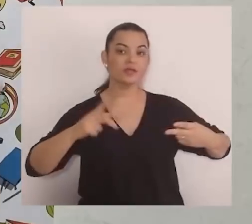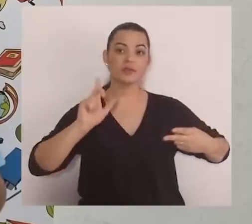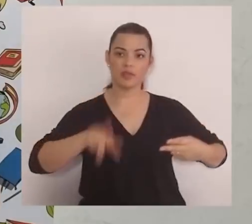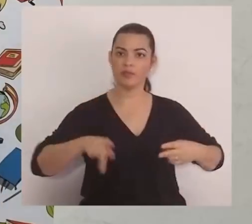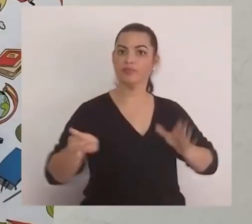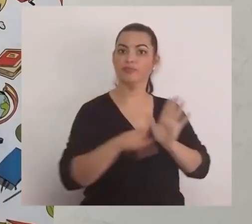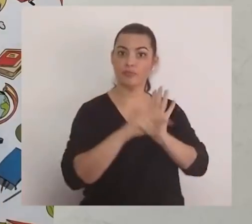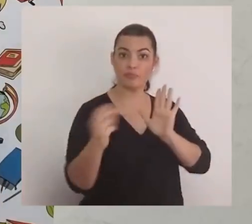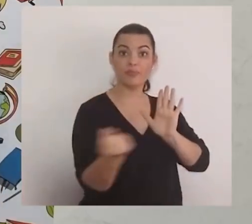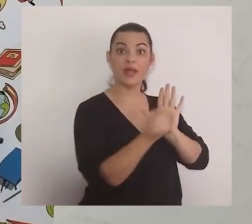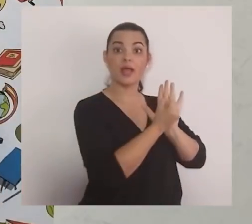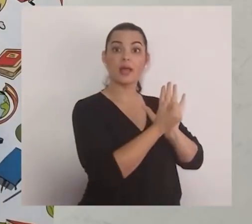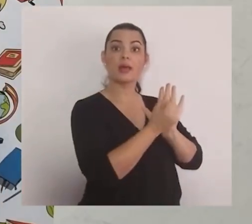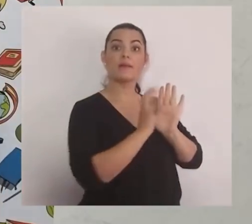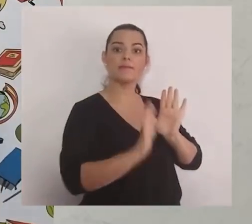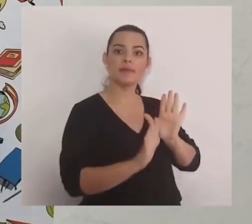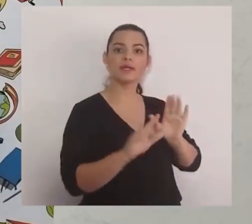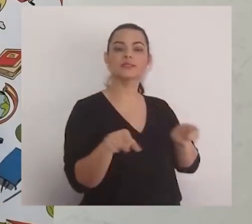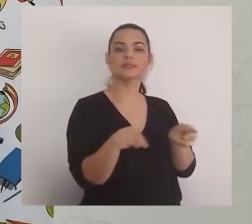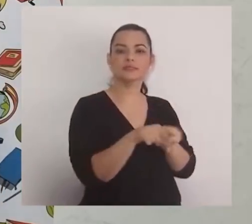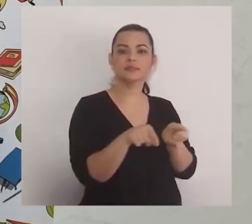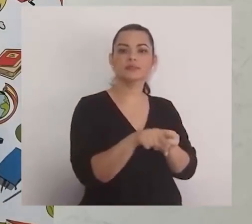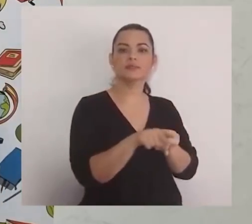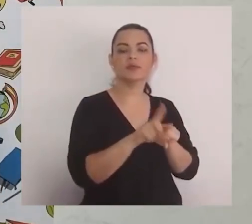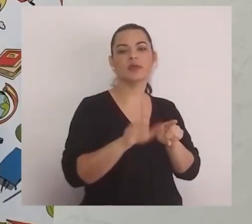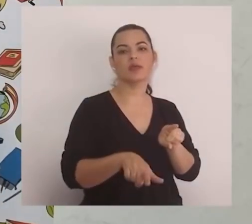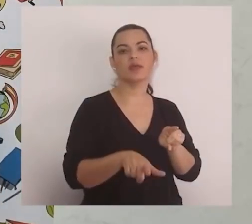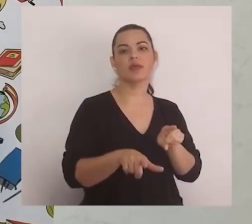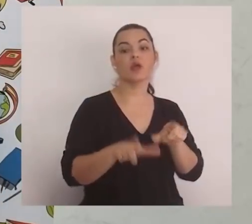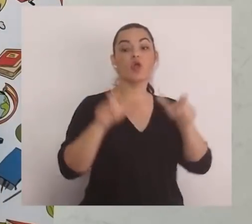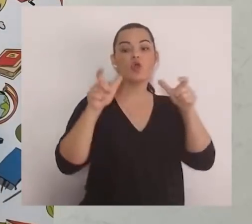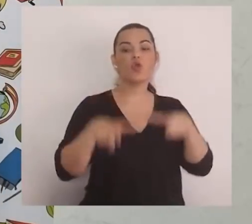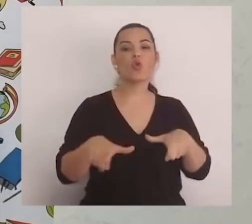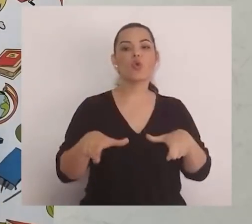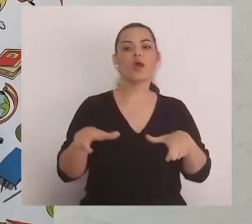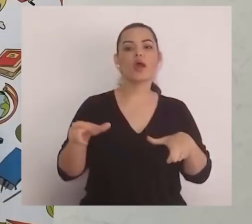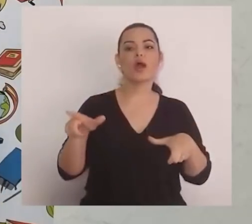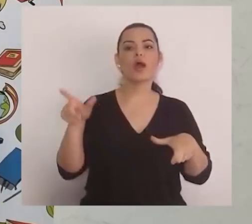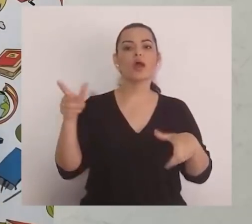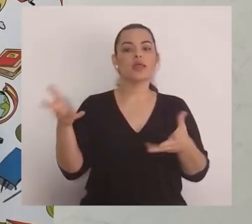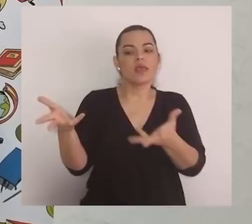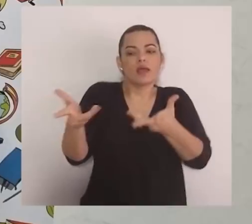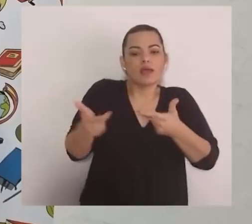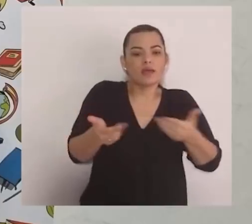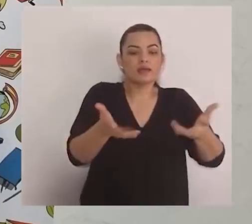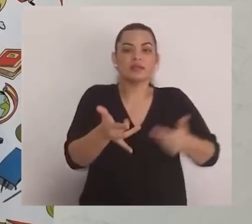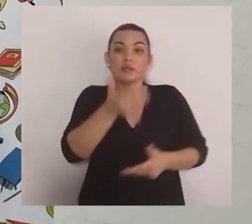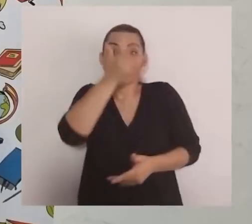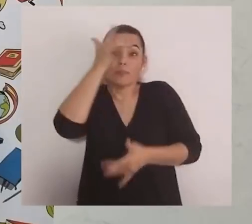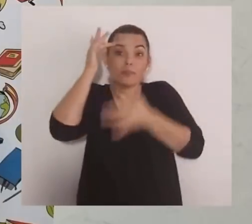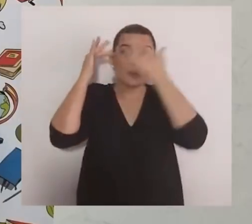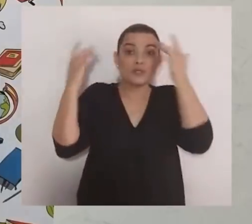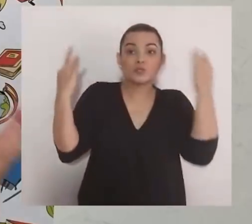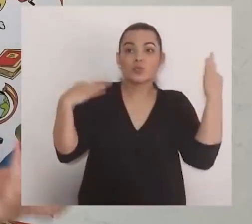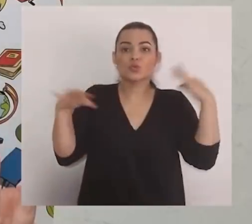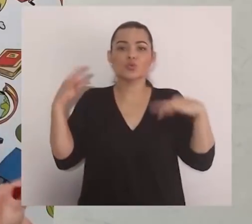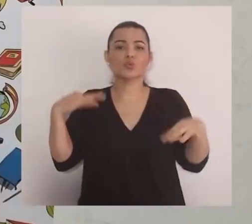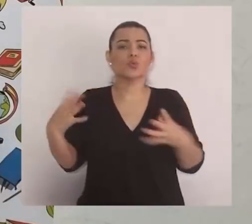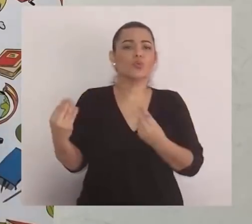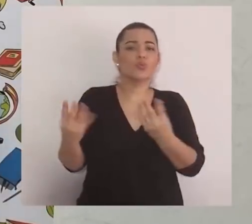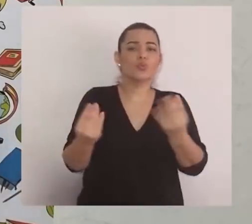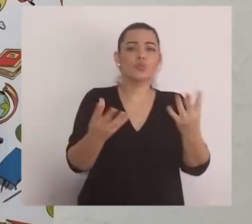patrimônios. Vamos verificar alguns que estão relacionados com os aspectos naturais,